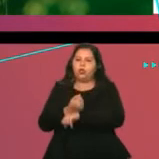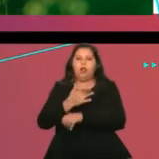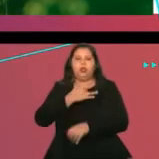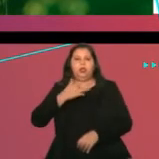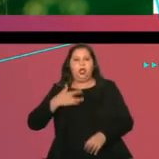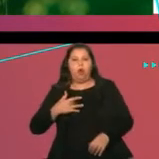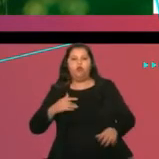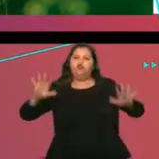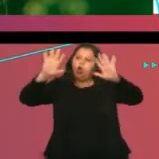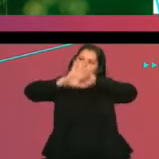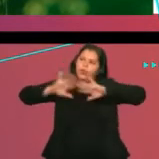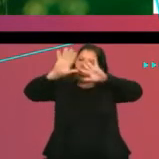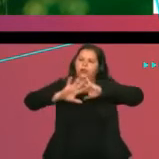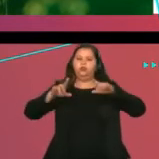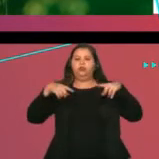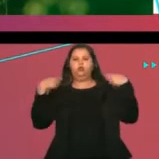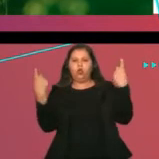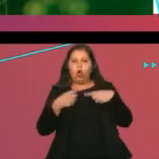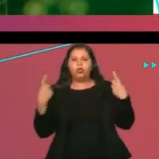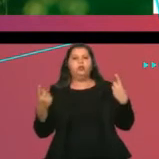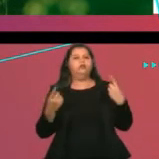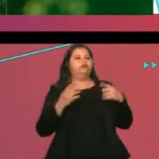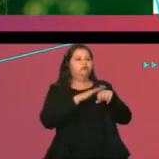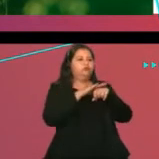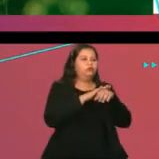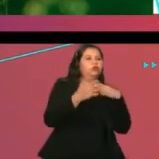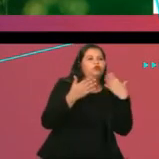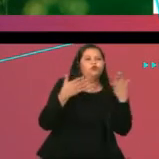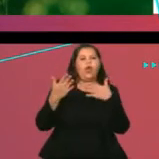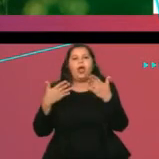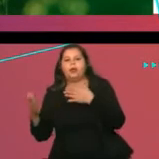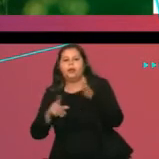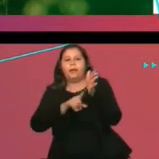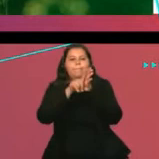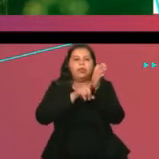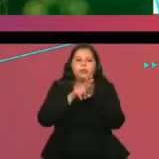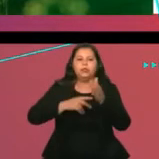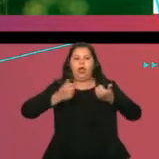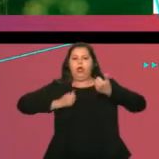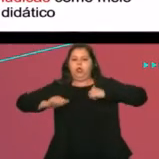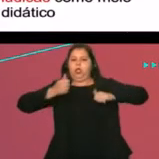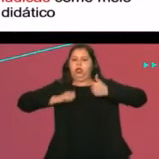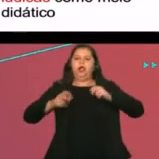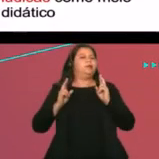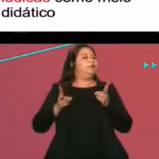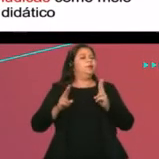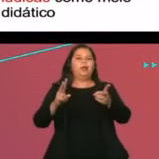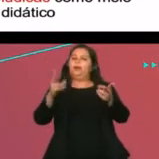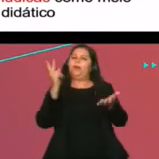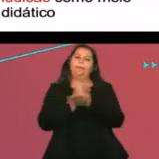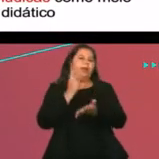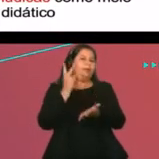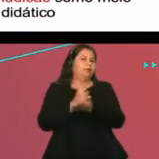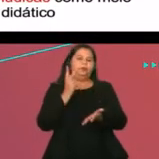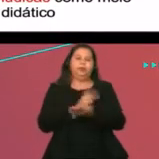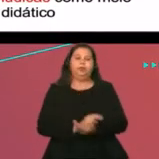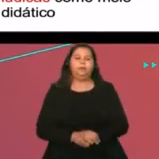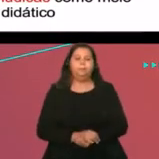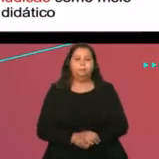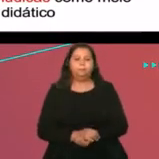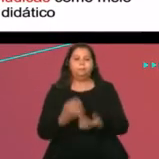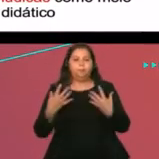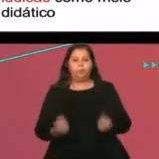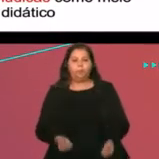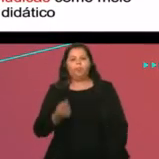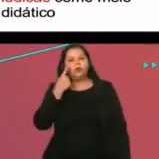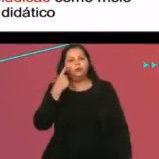as nossas conversas O nossos pesquisas o nossas ansiedade são sempre essas tá bom vem